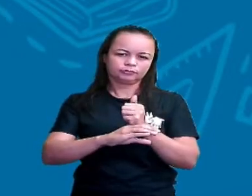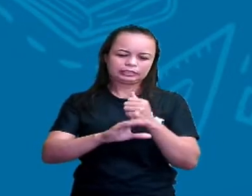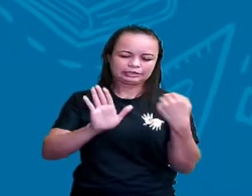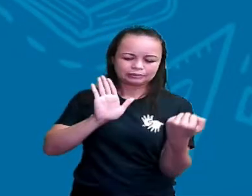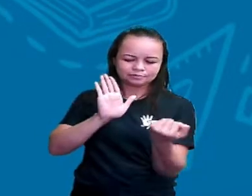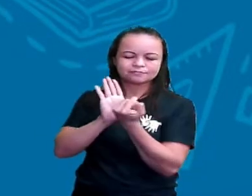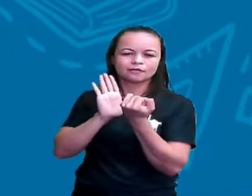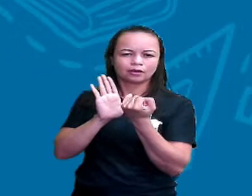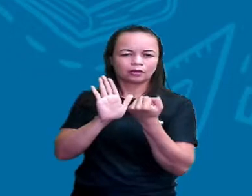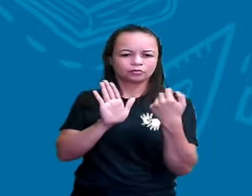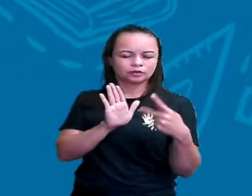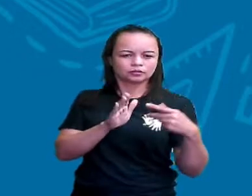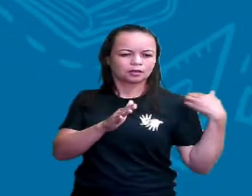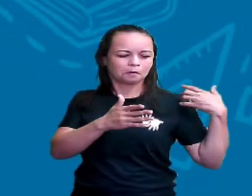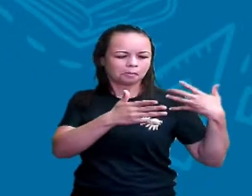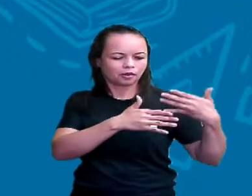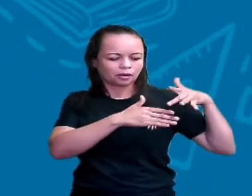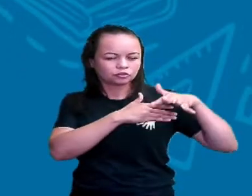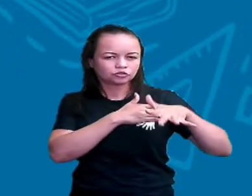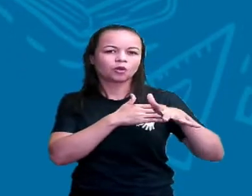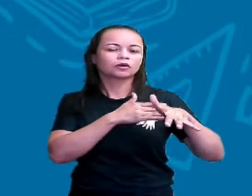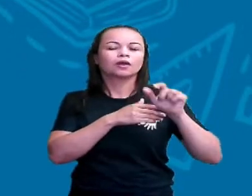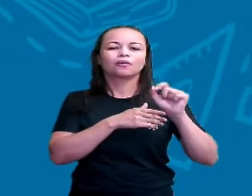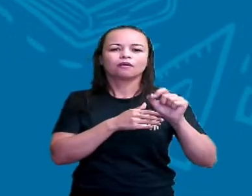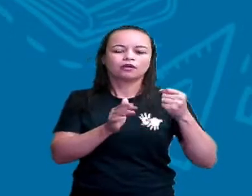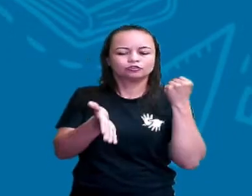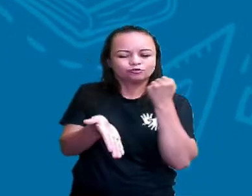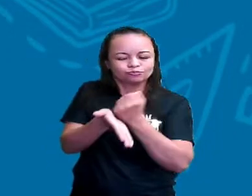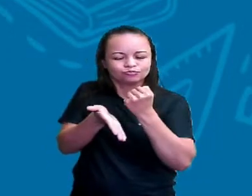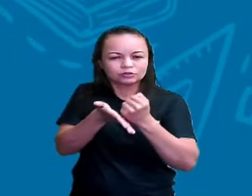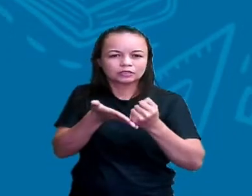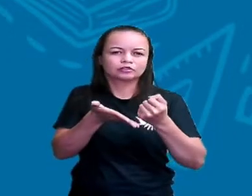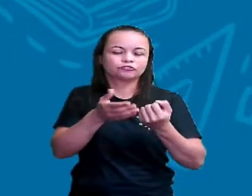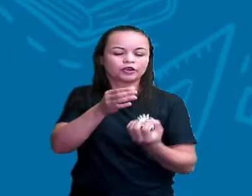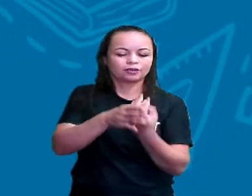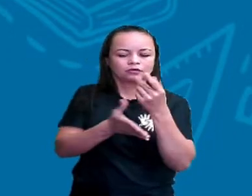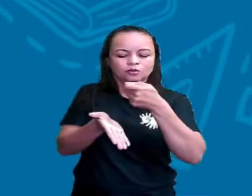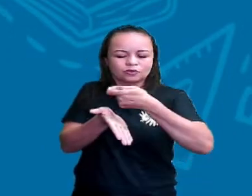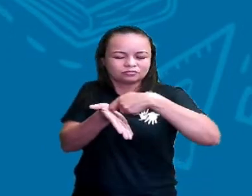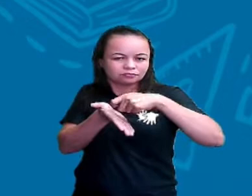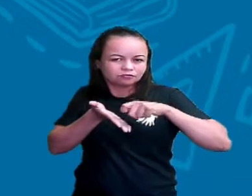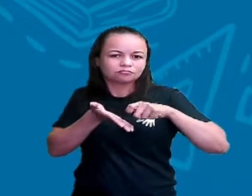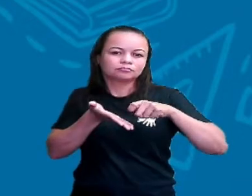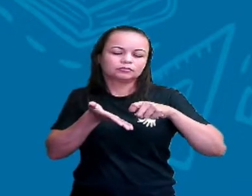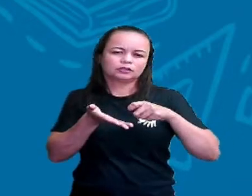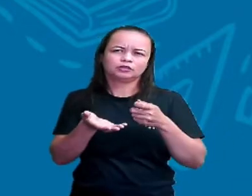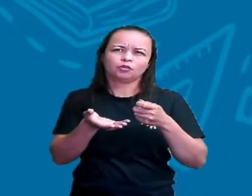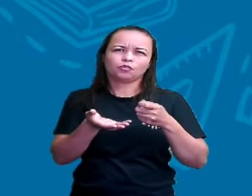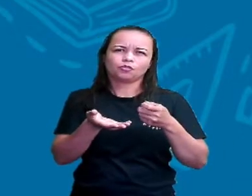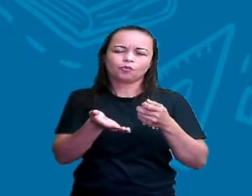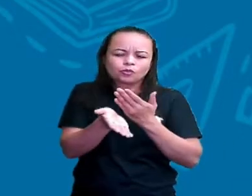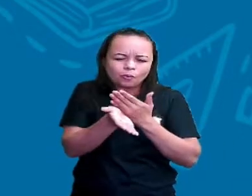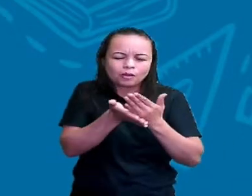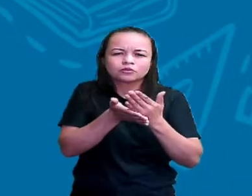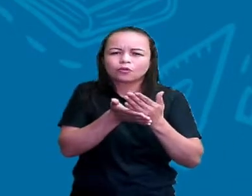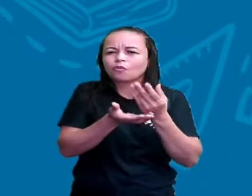da pré-história é o início dos registros, né? A invenção da escrita. Então, inicialmente, como é que a gente se comunicava, os primeiros